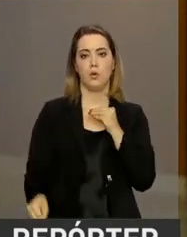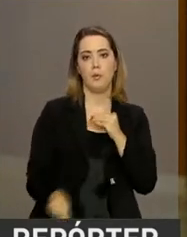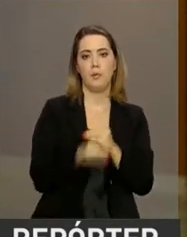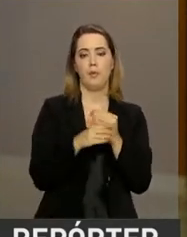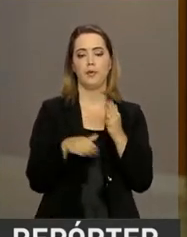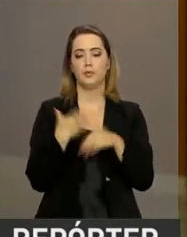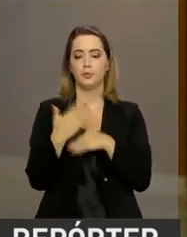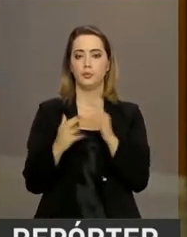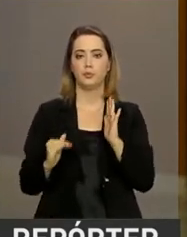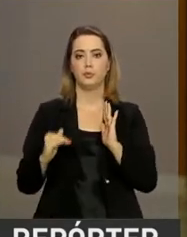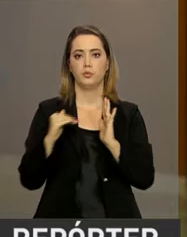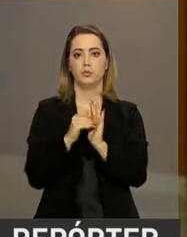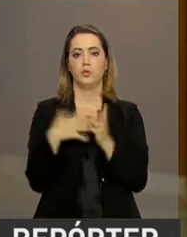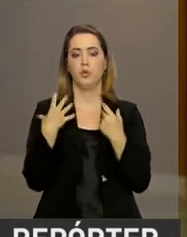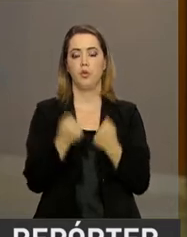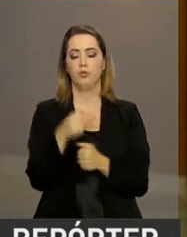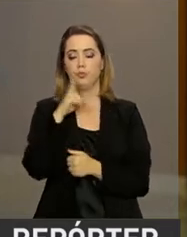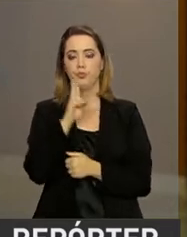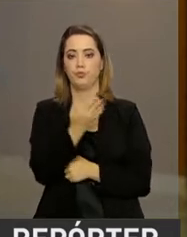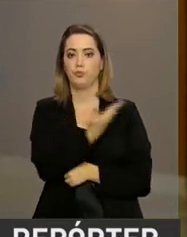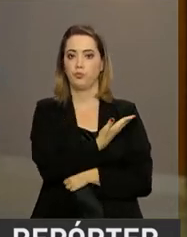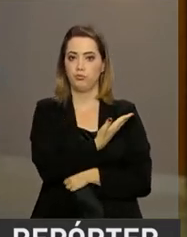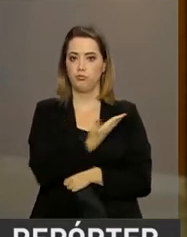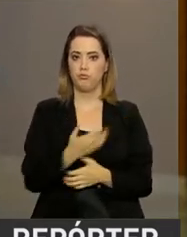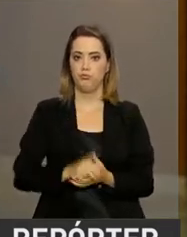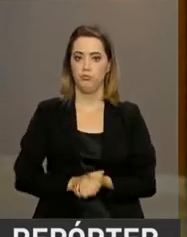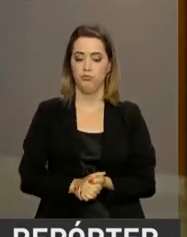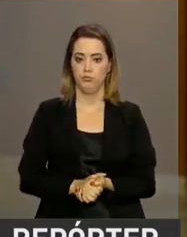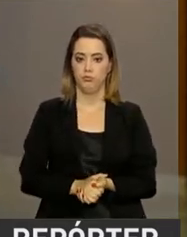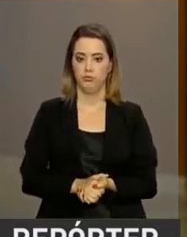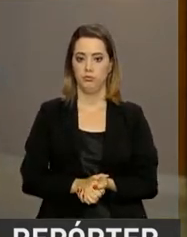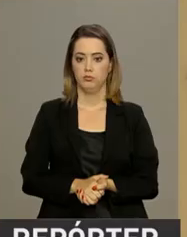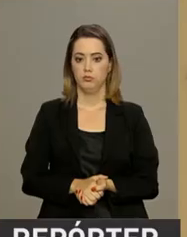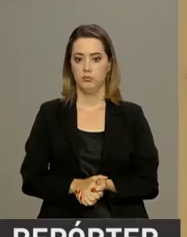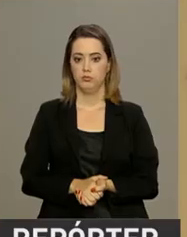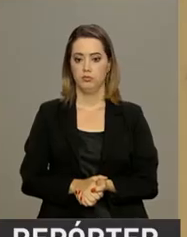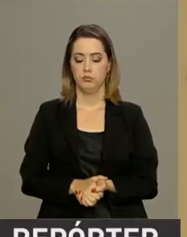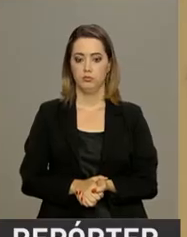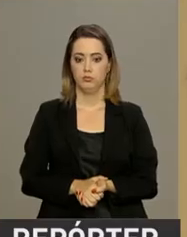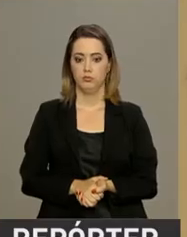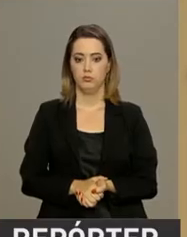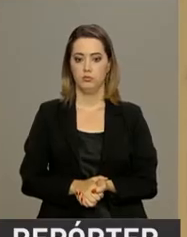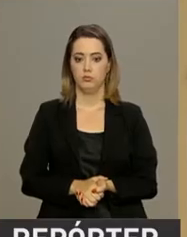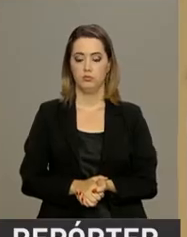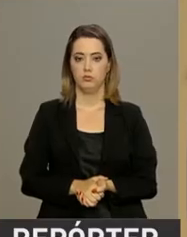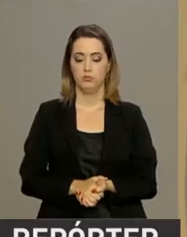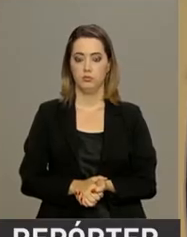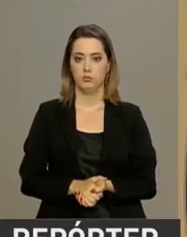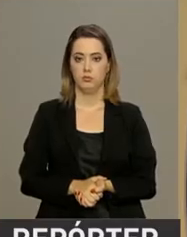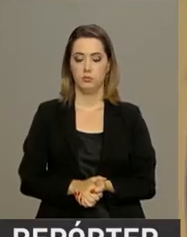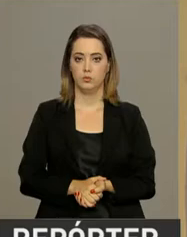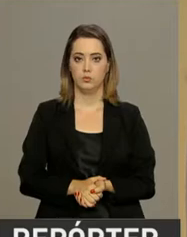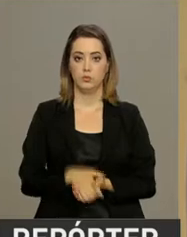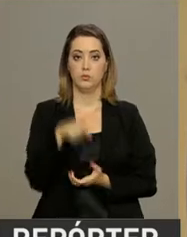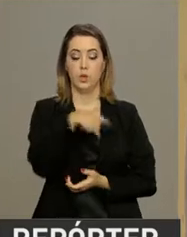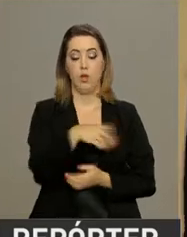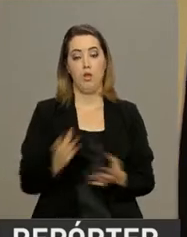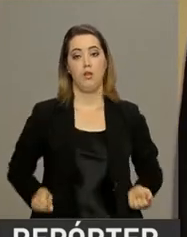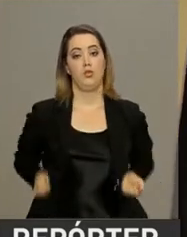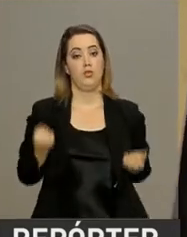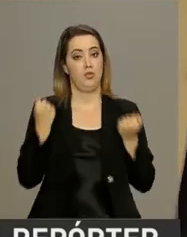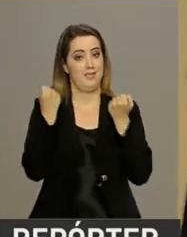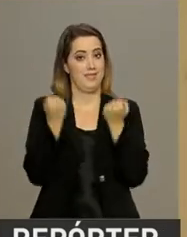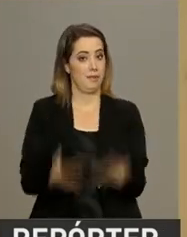no Senado. Vamos ouvir parte do discurso do presidente. Do padrão de